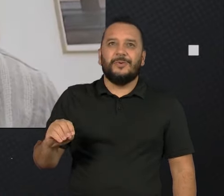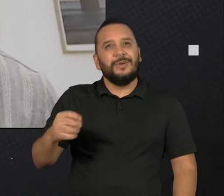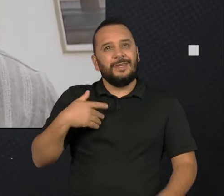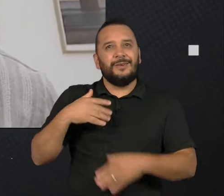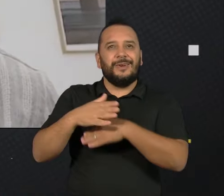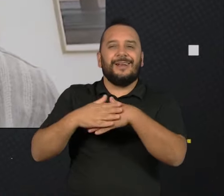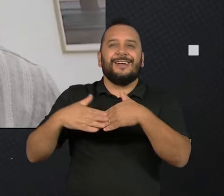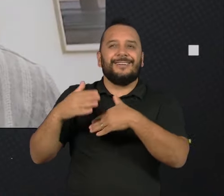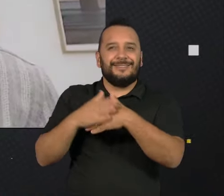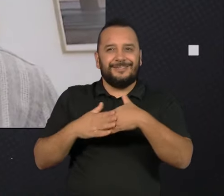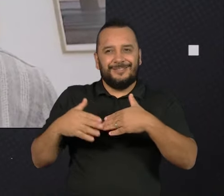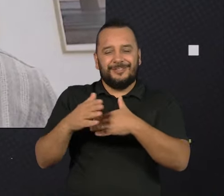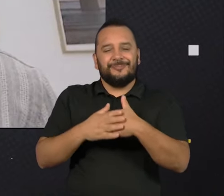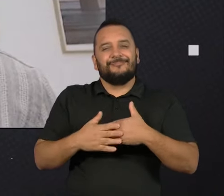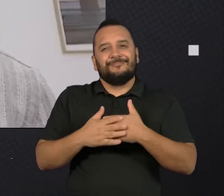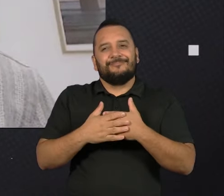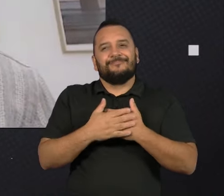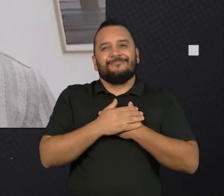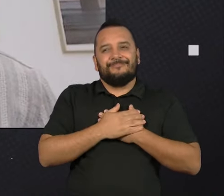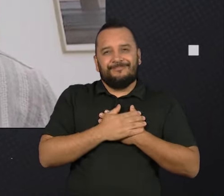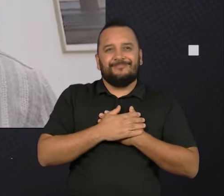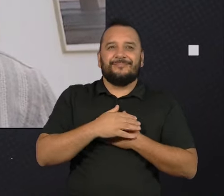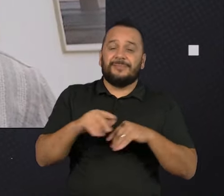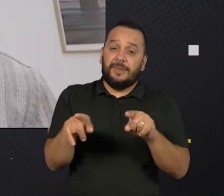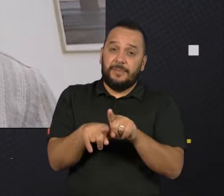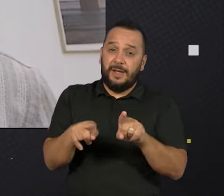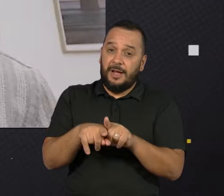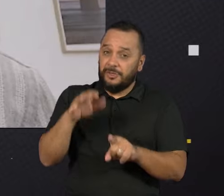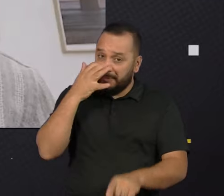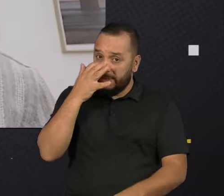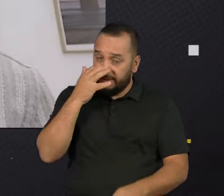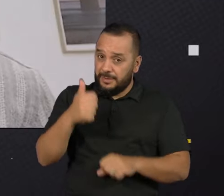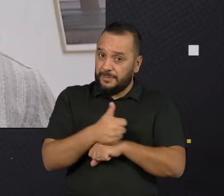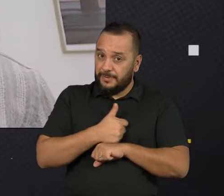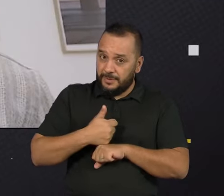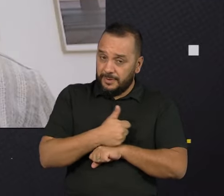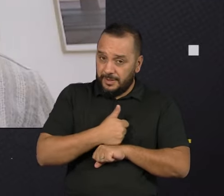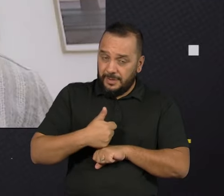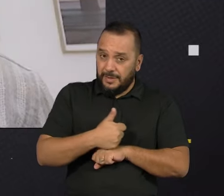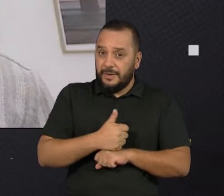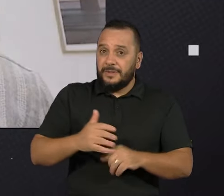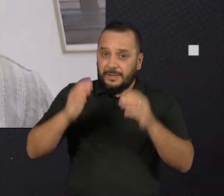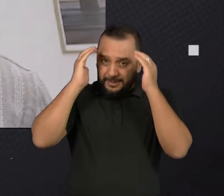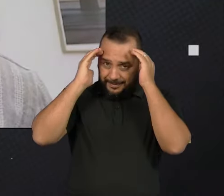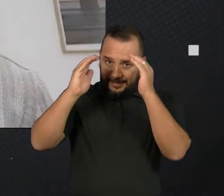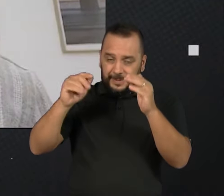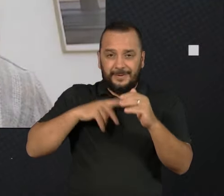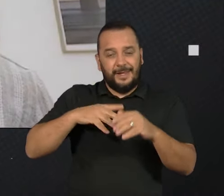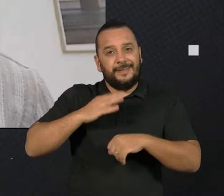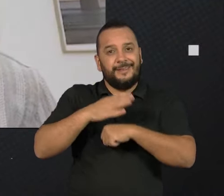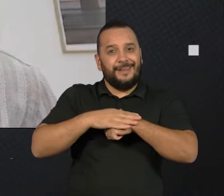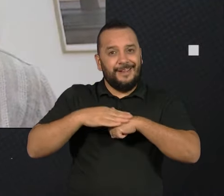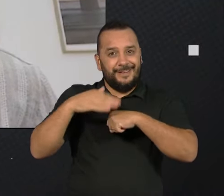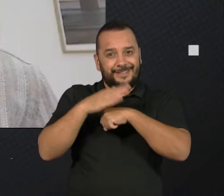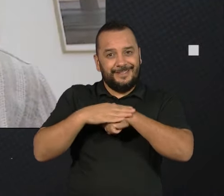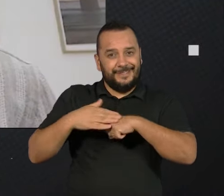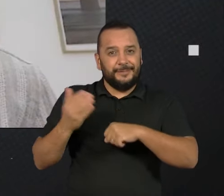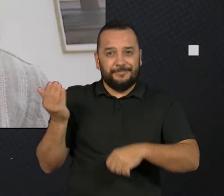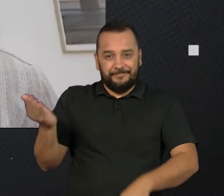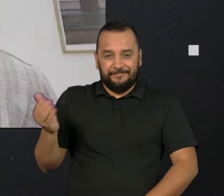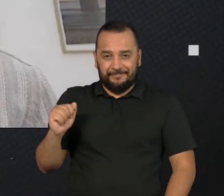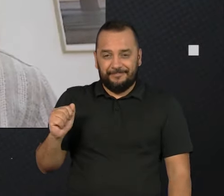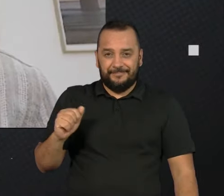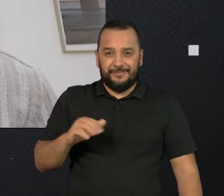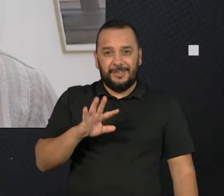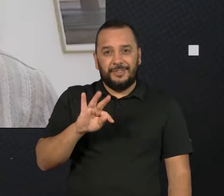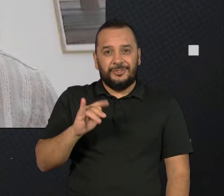carinho. Além de admiração profissional e respeito, eu tenho um carinho muito grande por ele. Tiago, nós